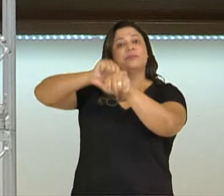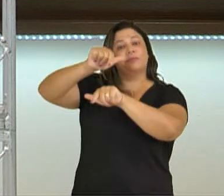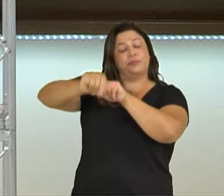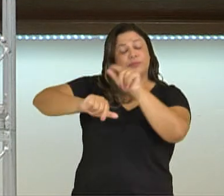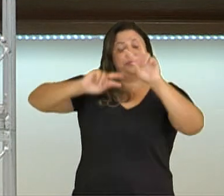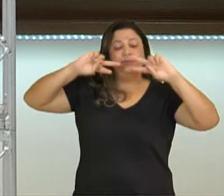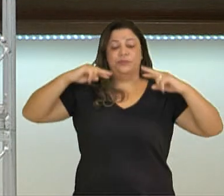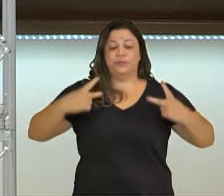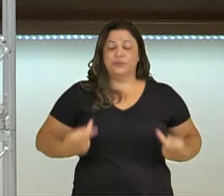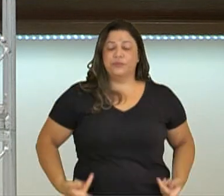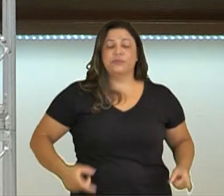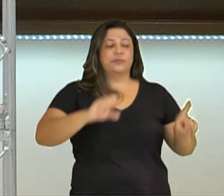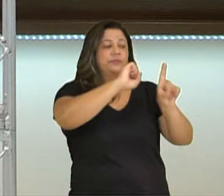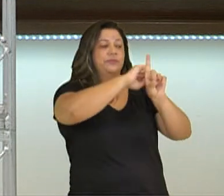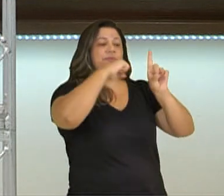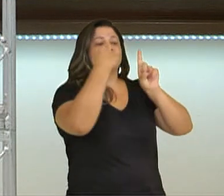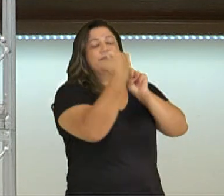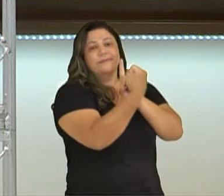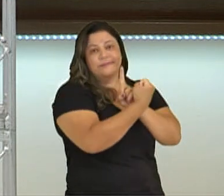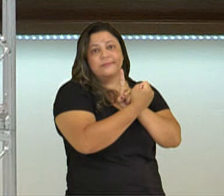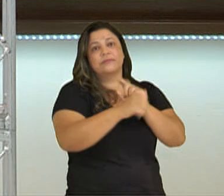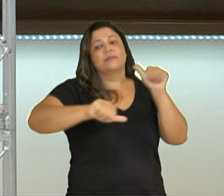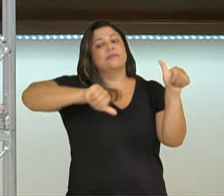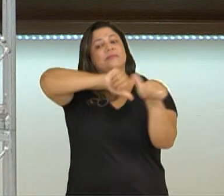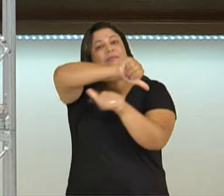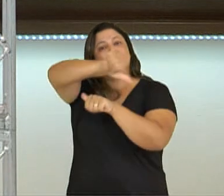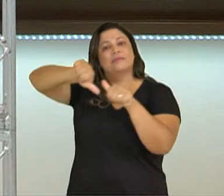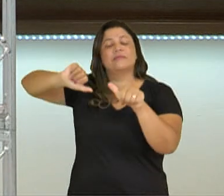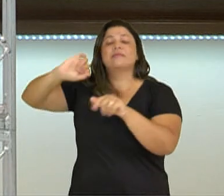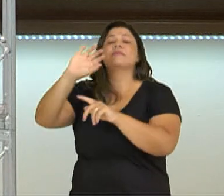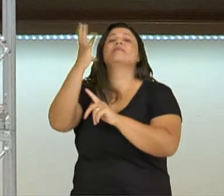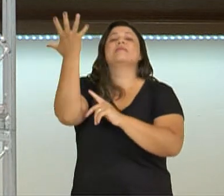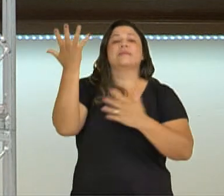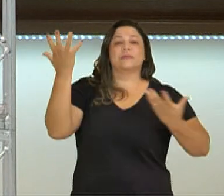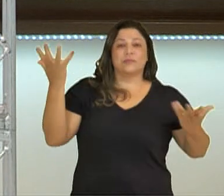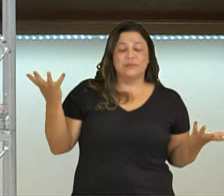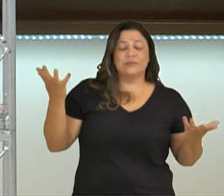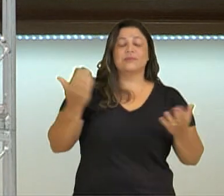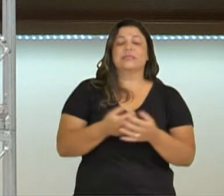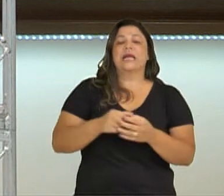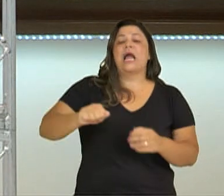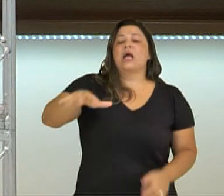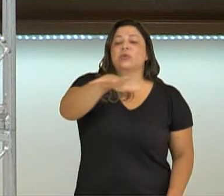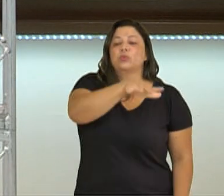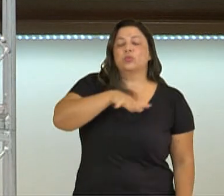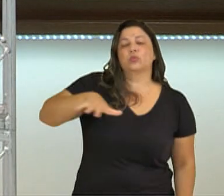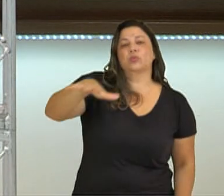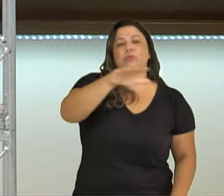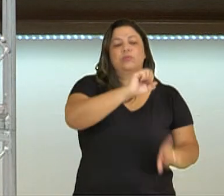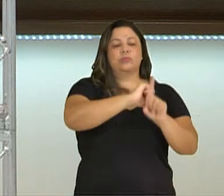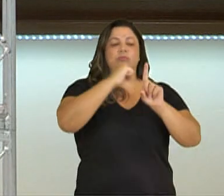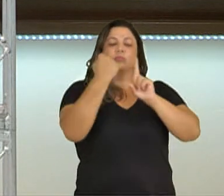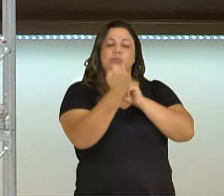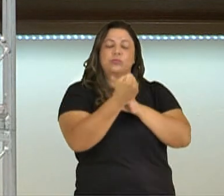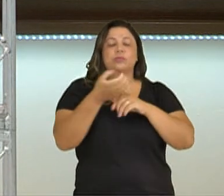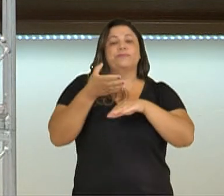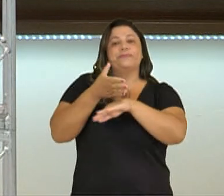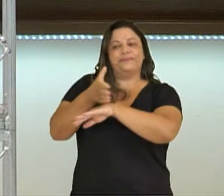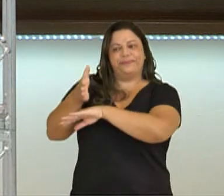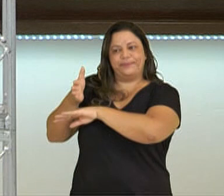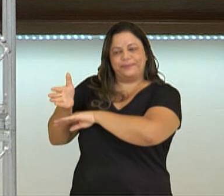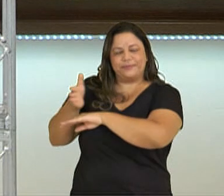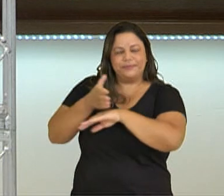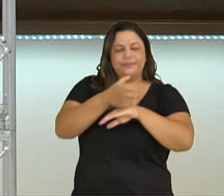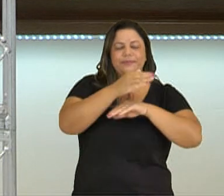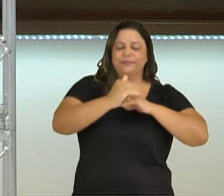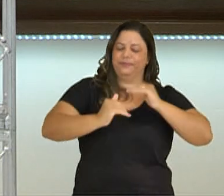da sociedade e as mudanças que acontecem nos espaços onde essa sociedade está inserida, onde essa